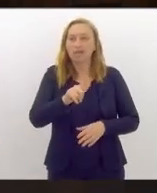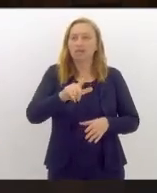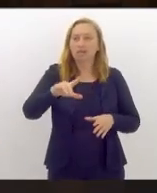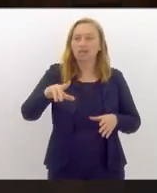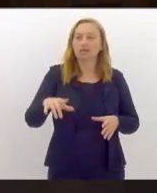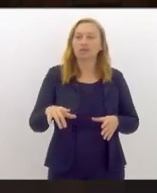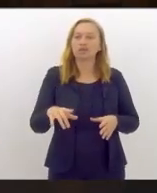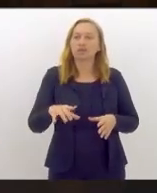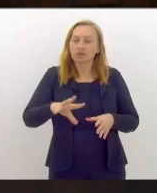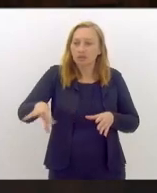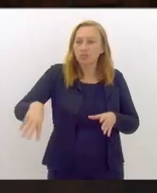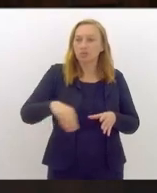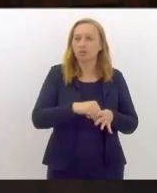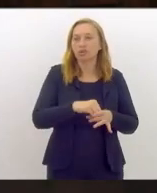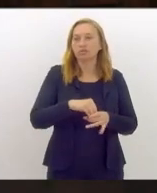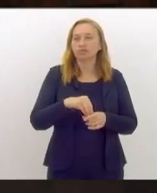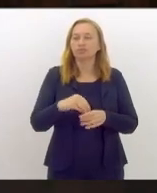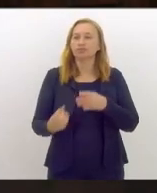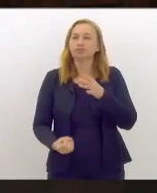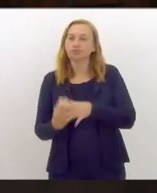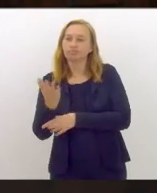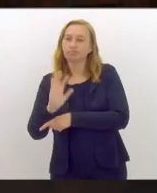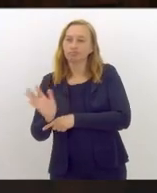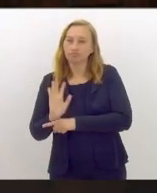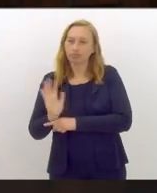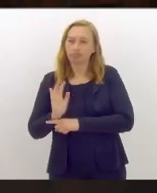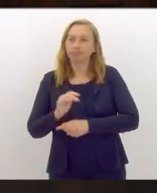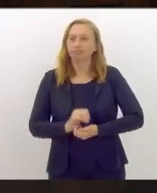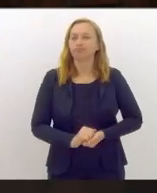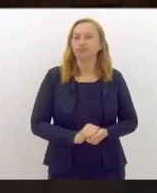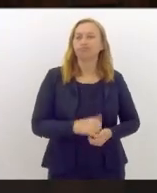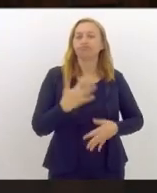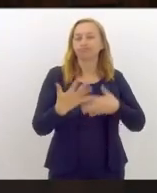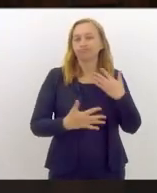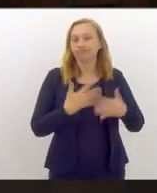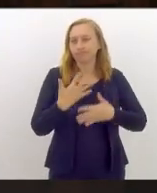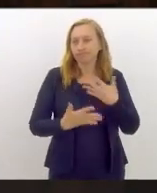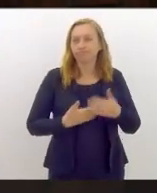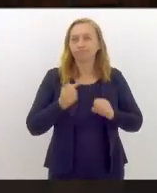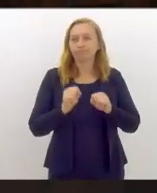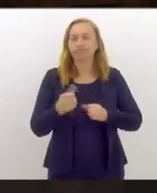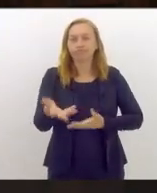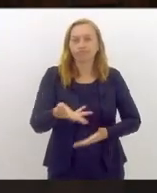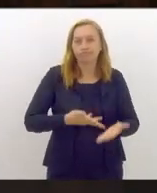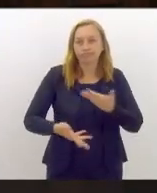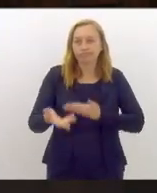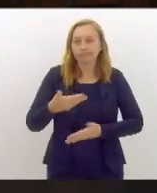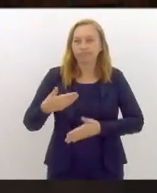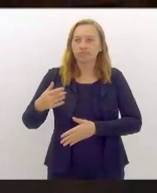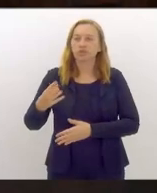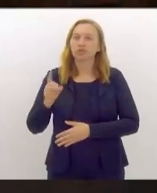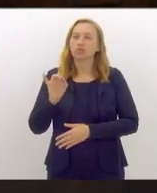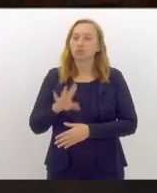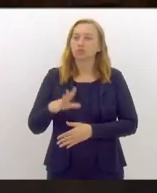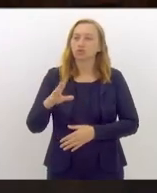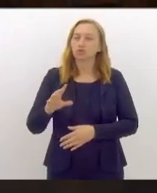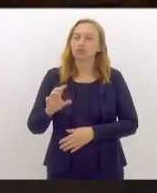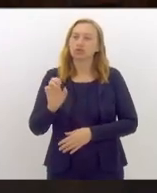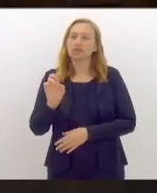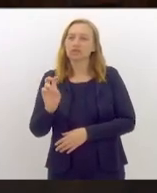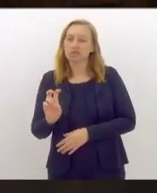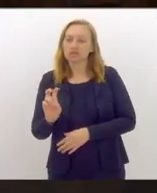nas suas Produções eu tenho uma alegria de poder compartilhar ao longo dos últimos cinco anos